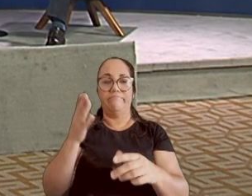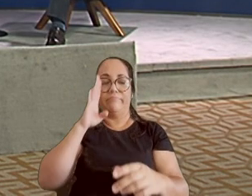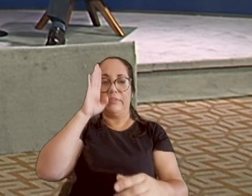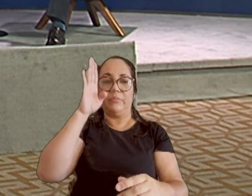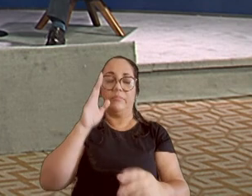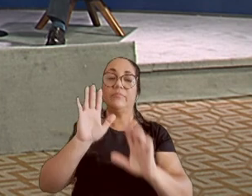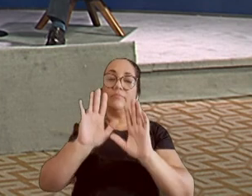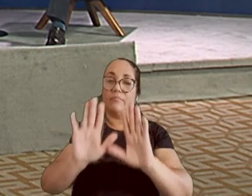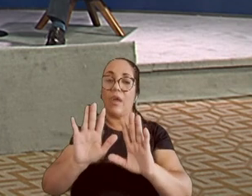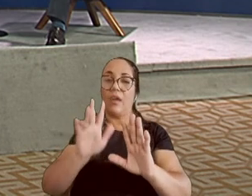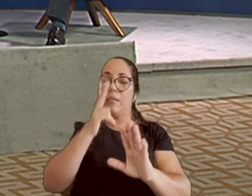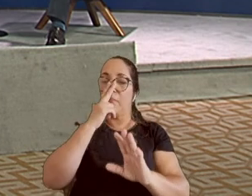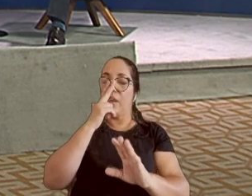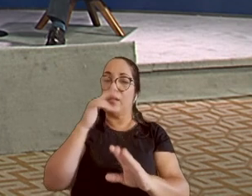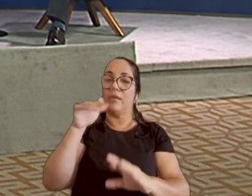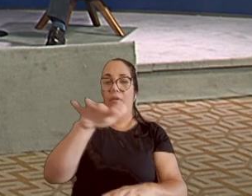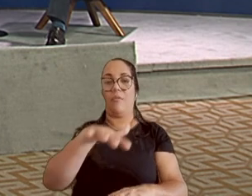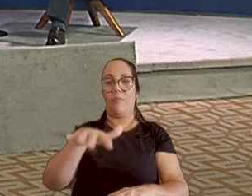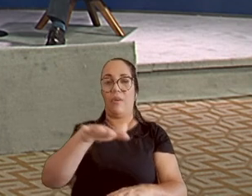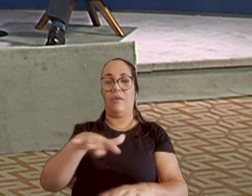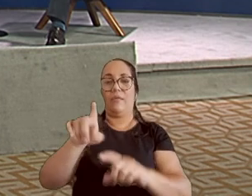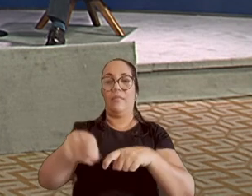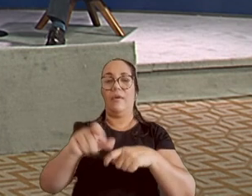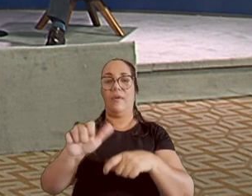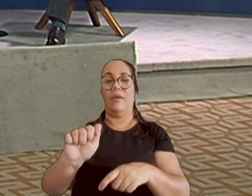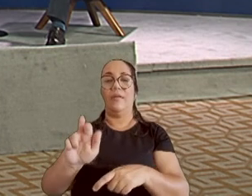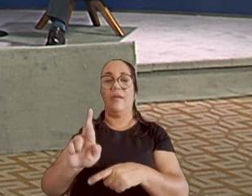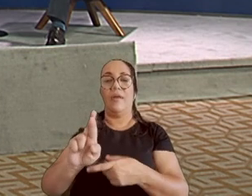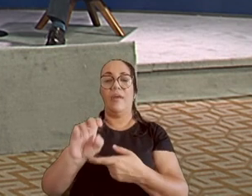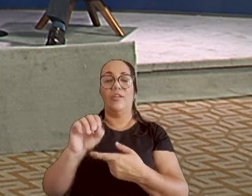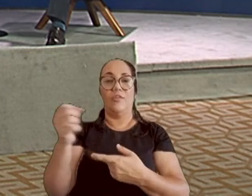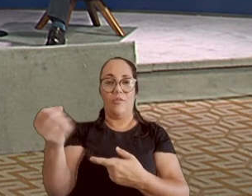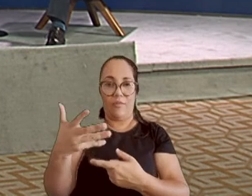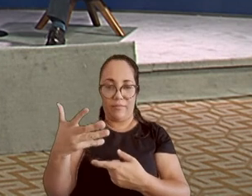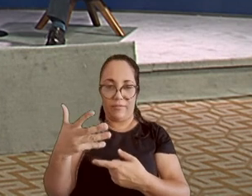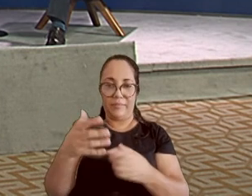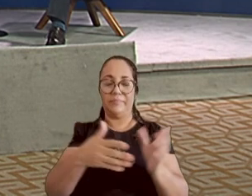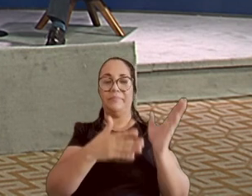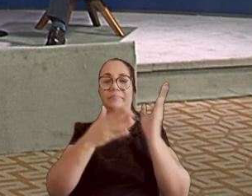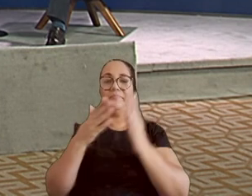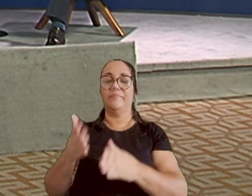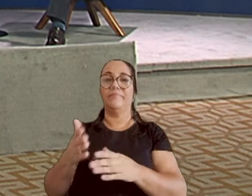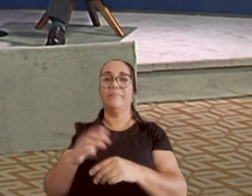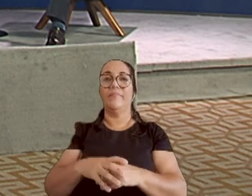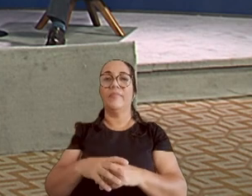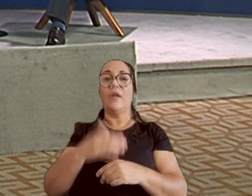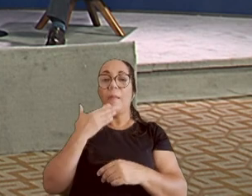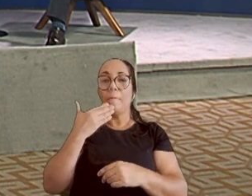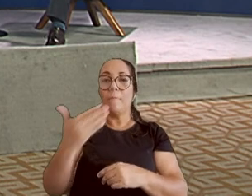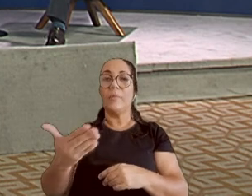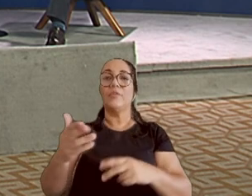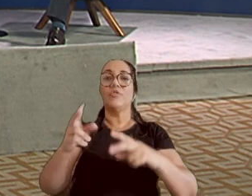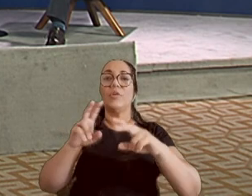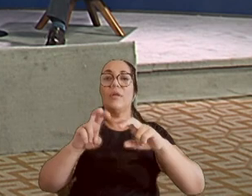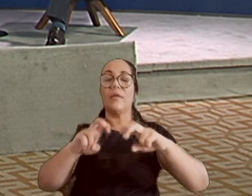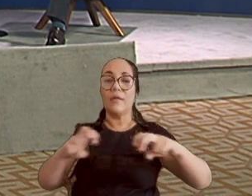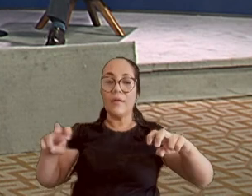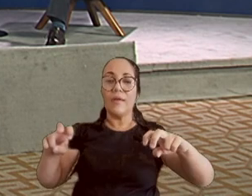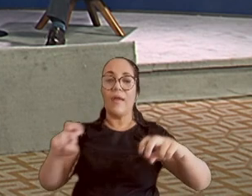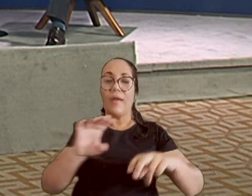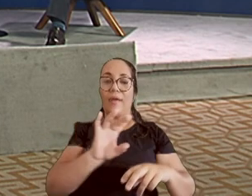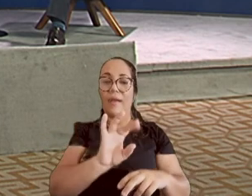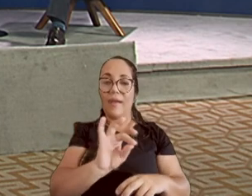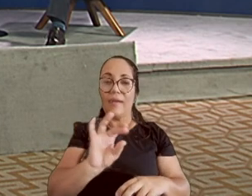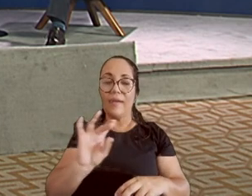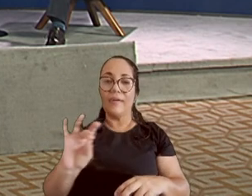ainda muito incipiente né então se vocês puderem que talvez cada um de vocês né de escorrer um